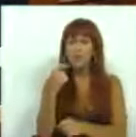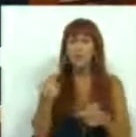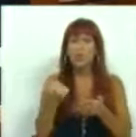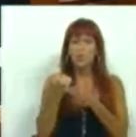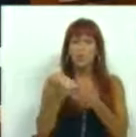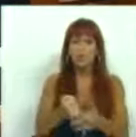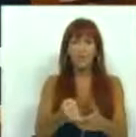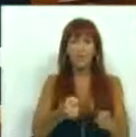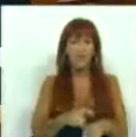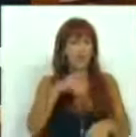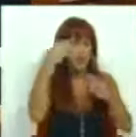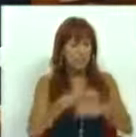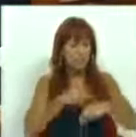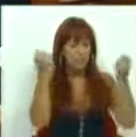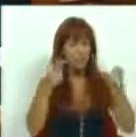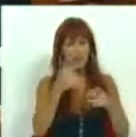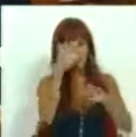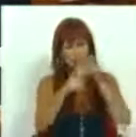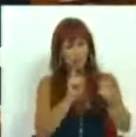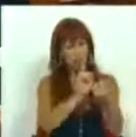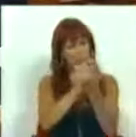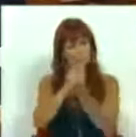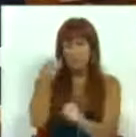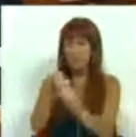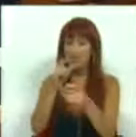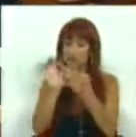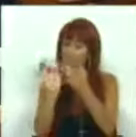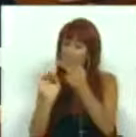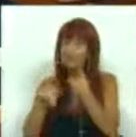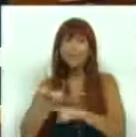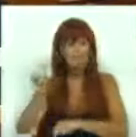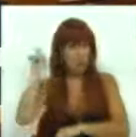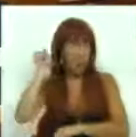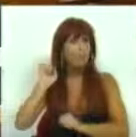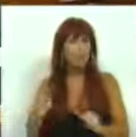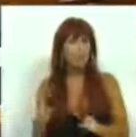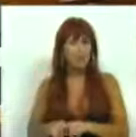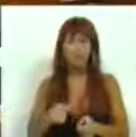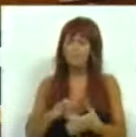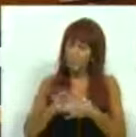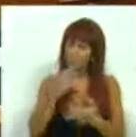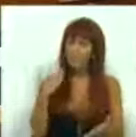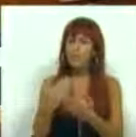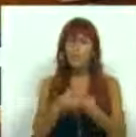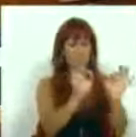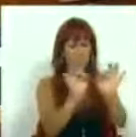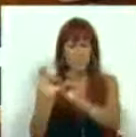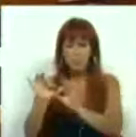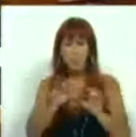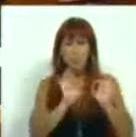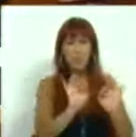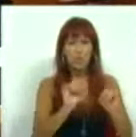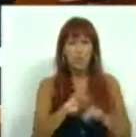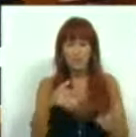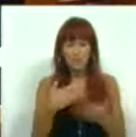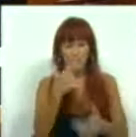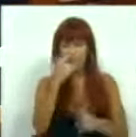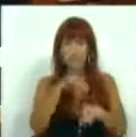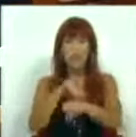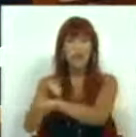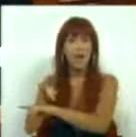o apoio espiritual e a humanização dos serviços, são fatores igualmente relevantes para uma adequada prestação de cuidados aos